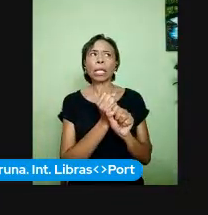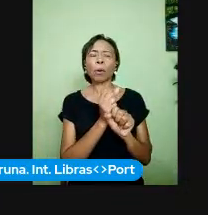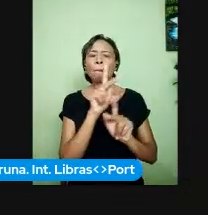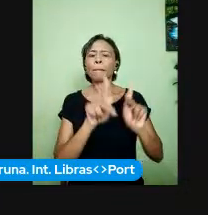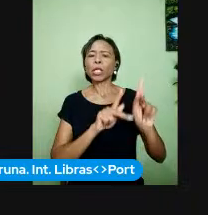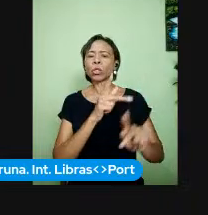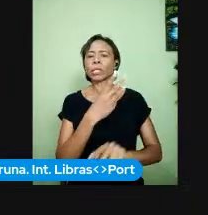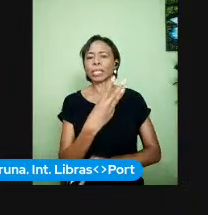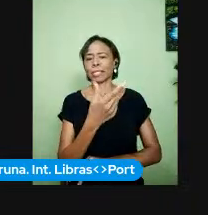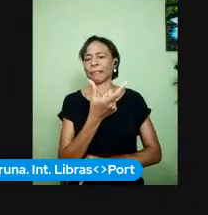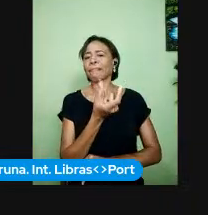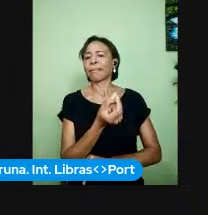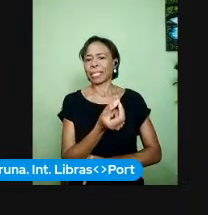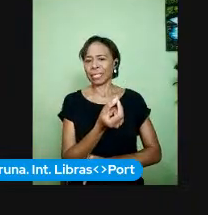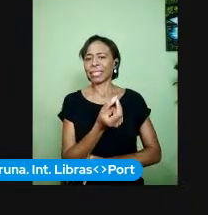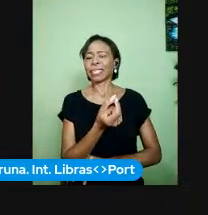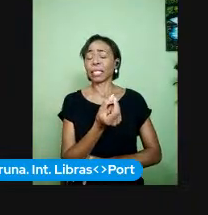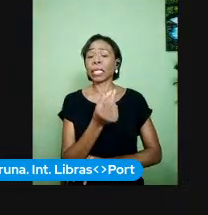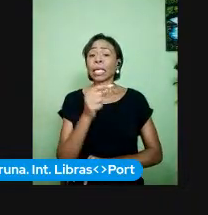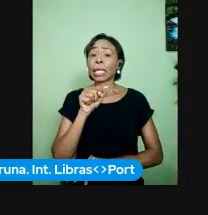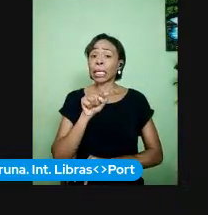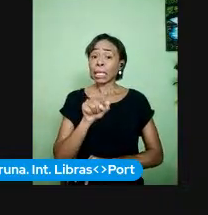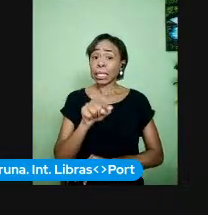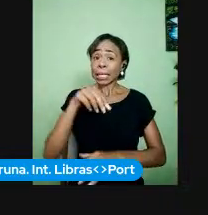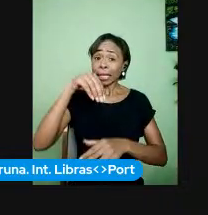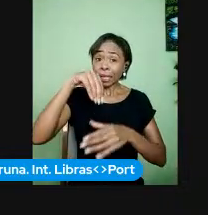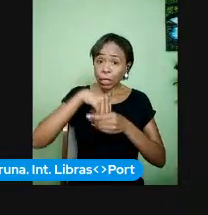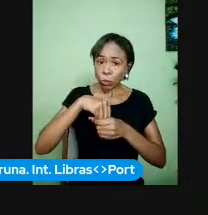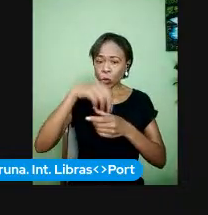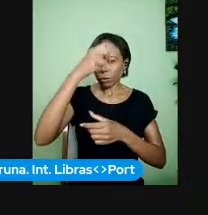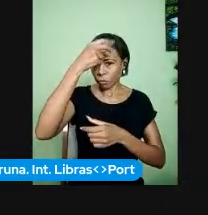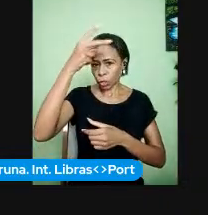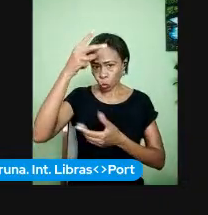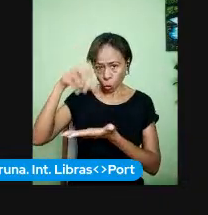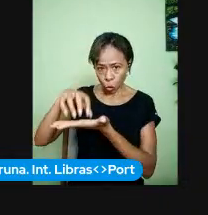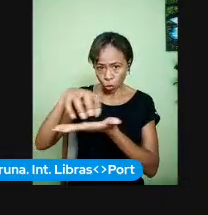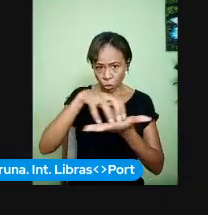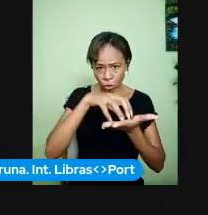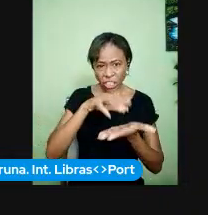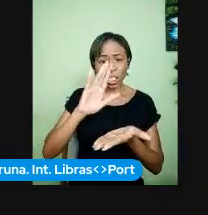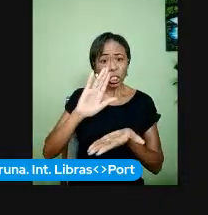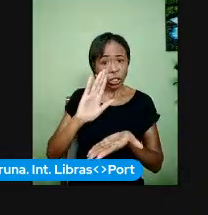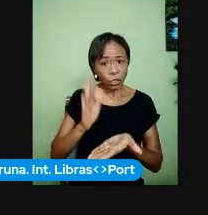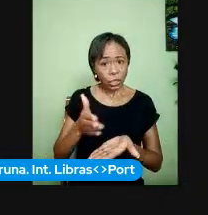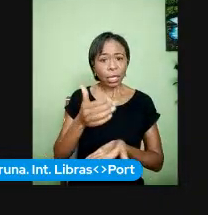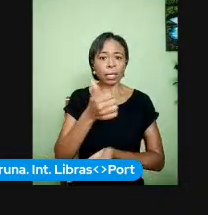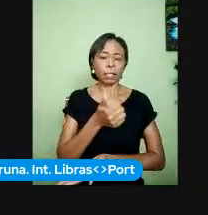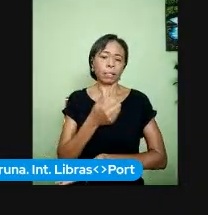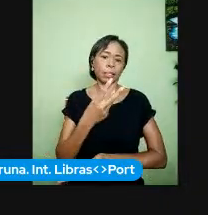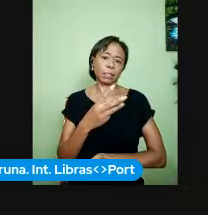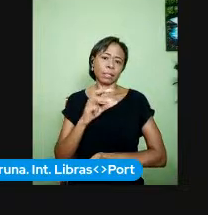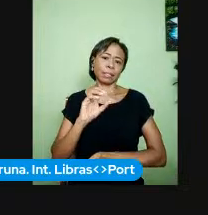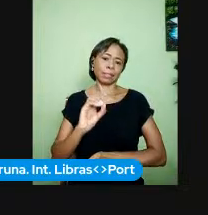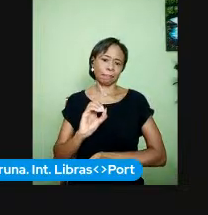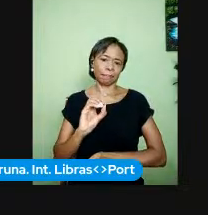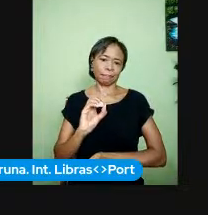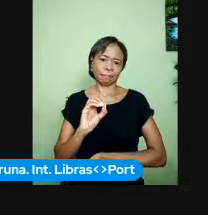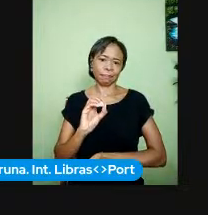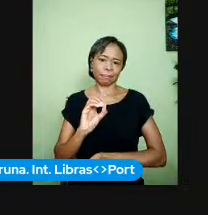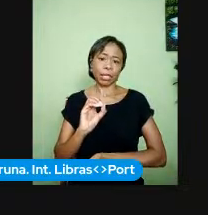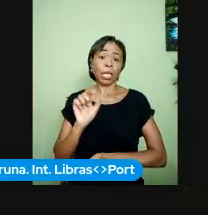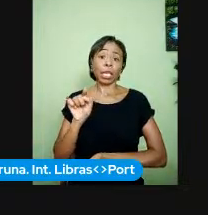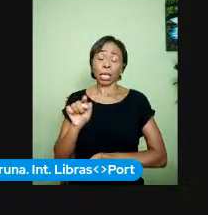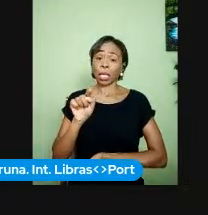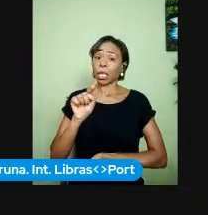e dentro dos equipamentos da prefeitura, nós já temos 130. E, por uma determinação do